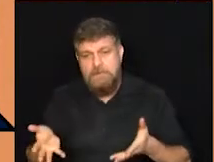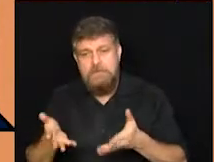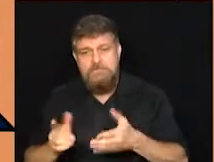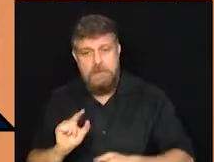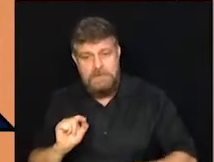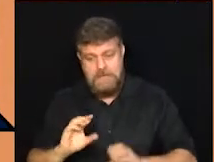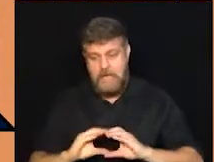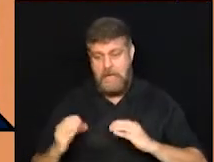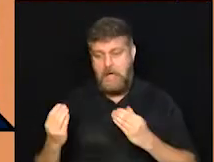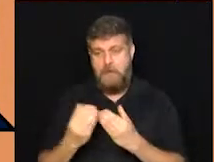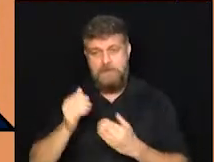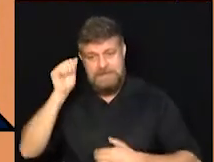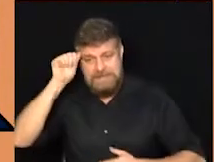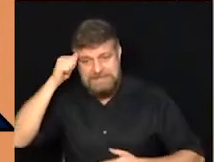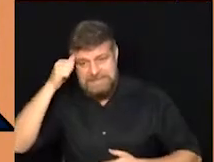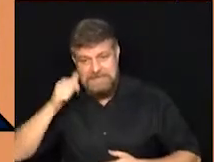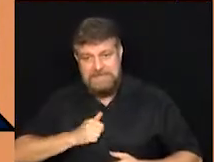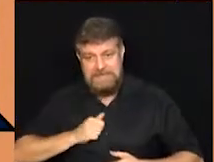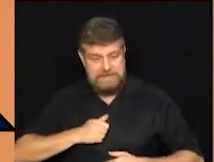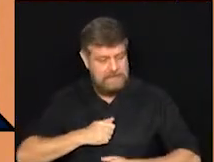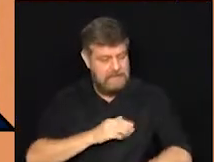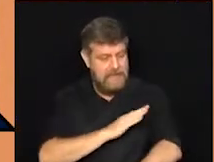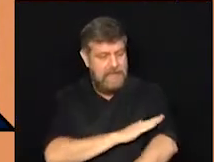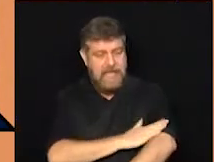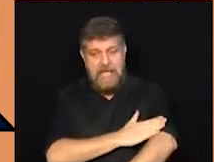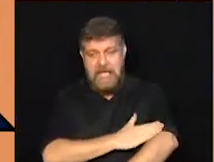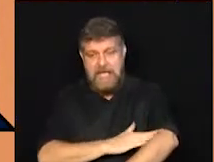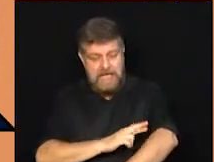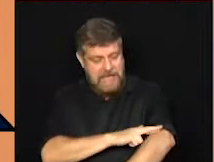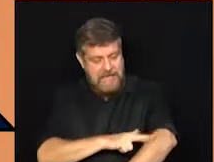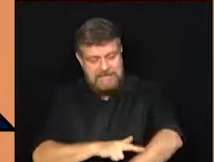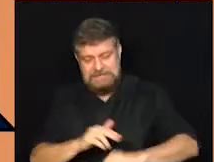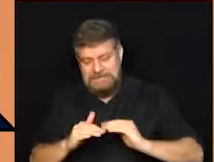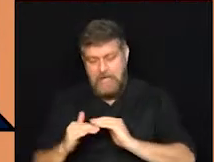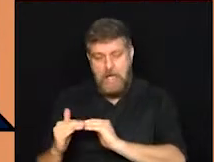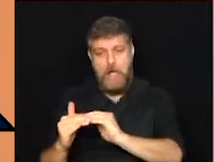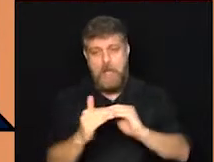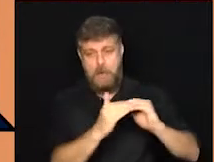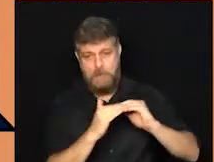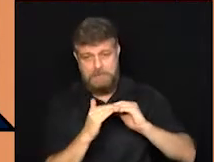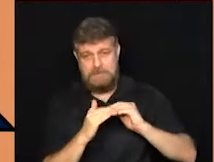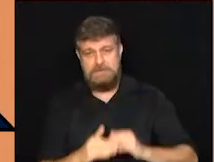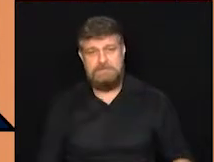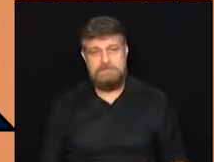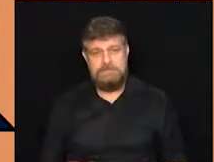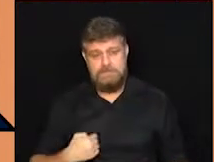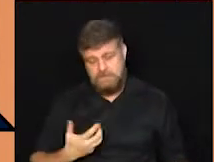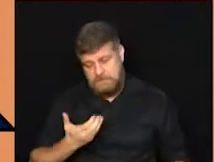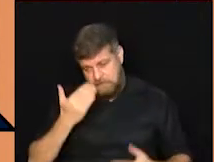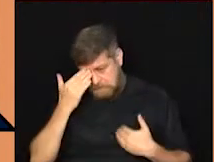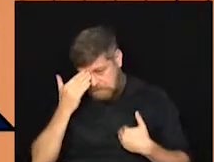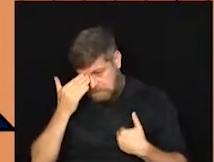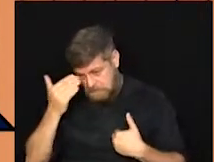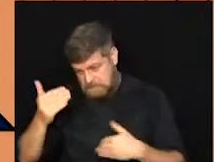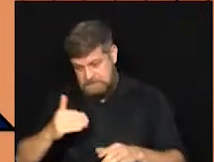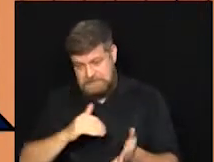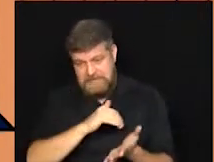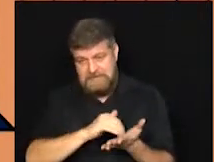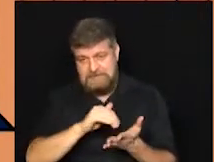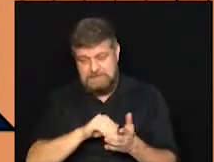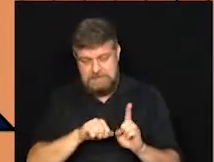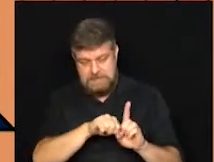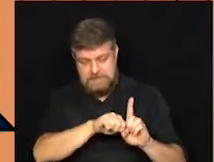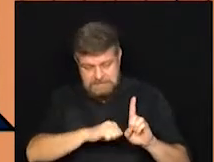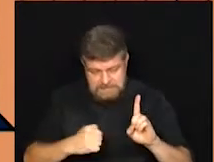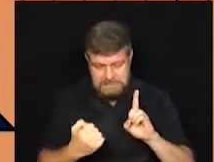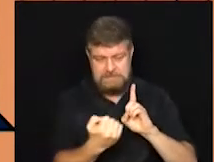e da igualdade racial como um todo. Então, quero agradecer aqui mais uma vez a participação da secretária. Eu sei